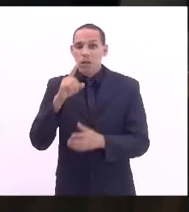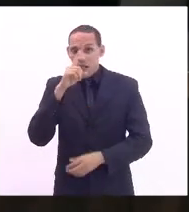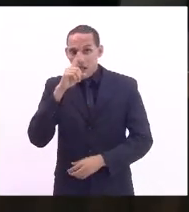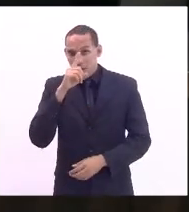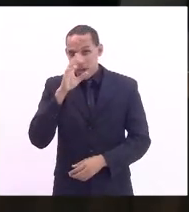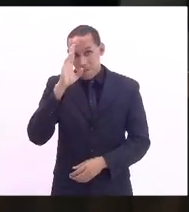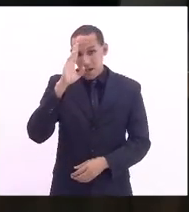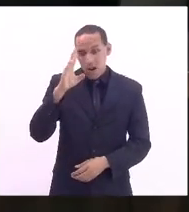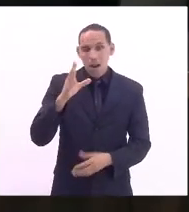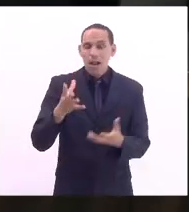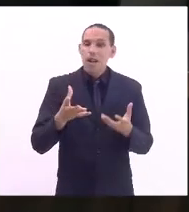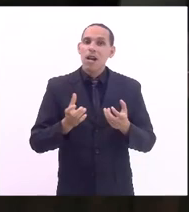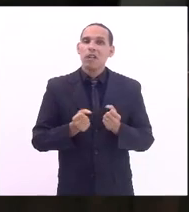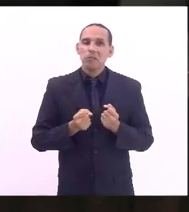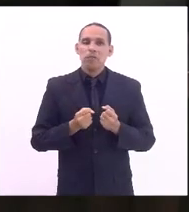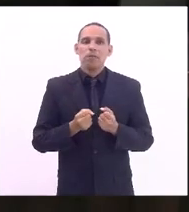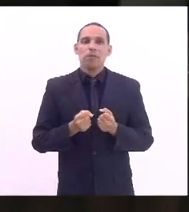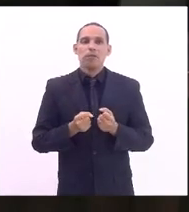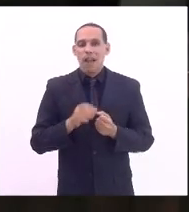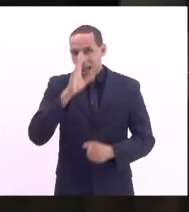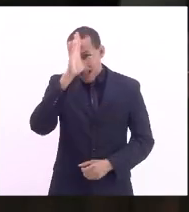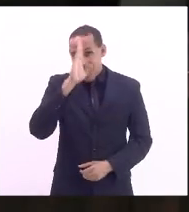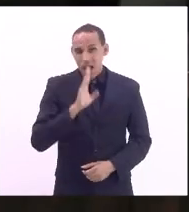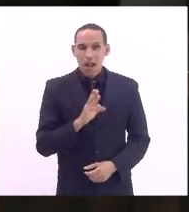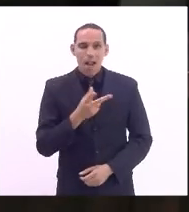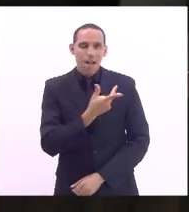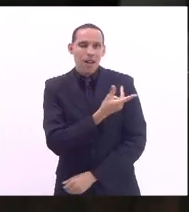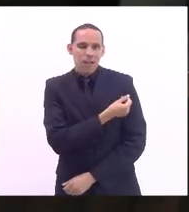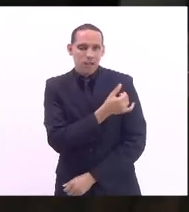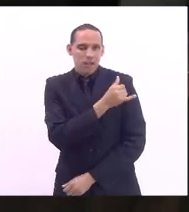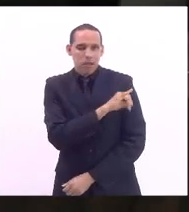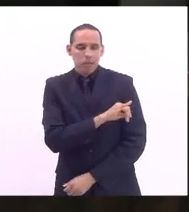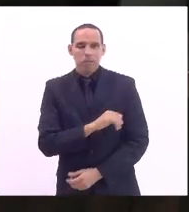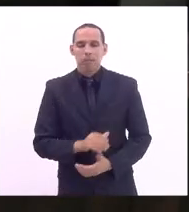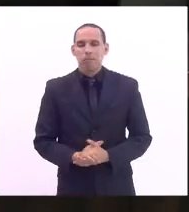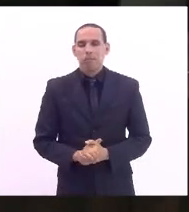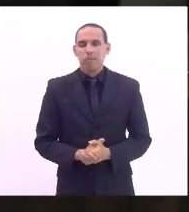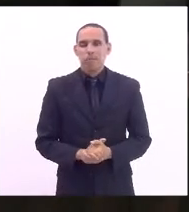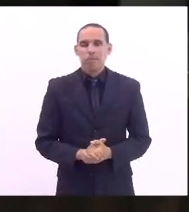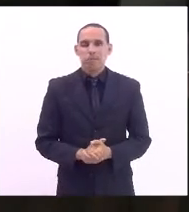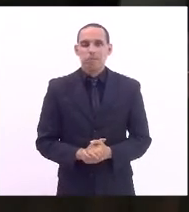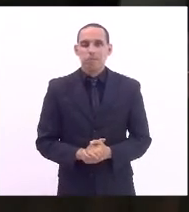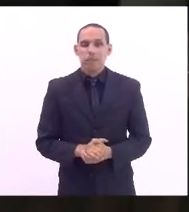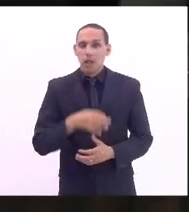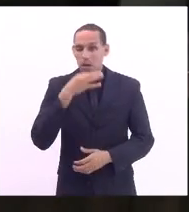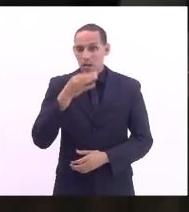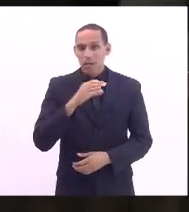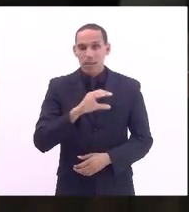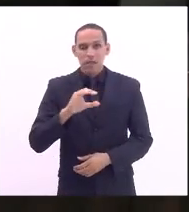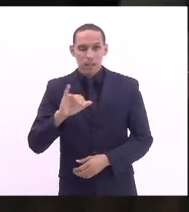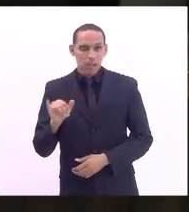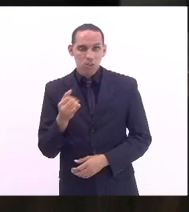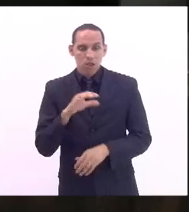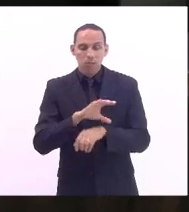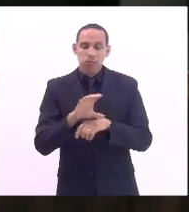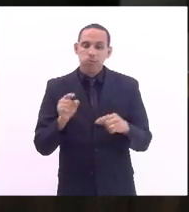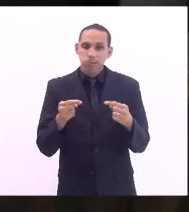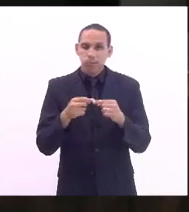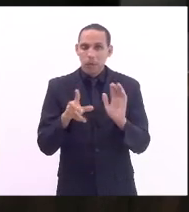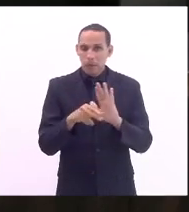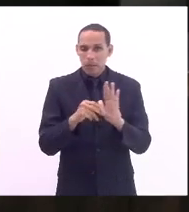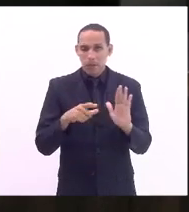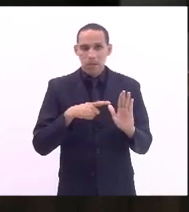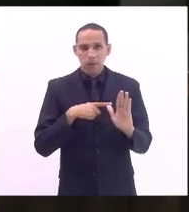prioritário para receberem gratuitamente vacinas oferecidas no Estado do Rio de Janeiro. Parecer da Comissão de Constituição e Justiça pela condicionalidade com